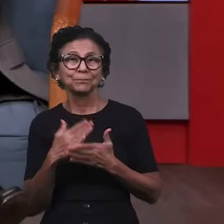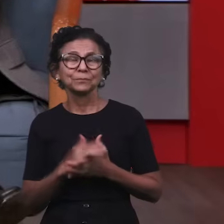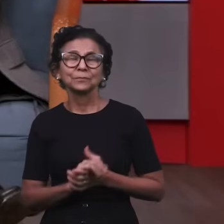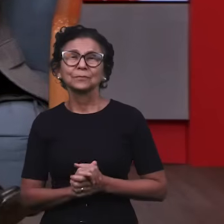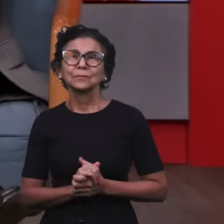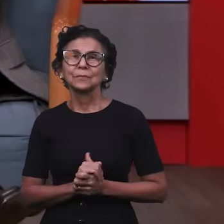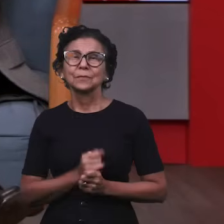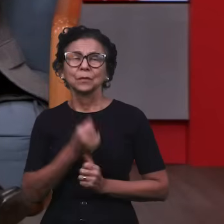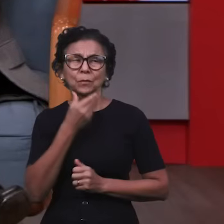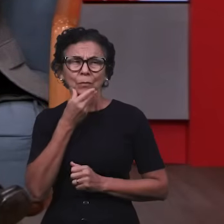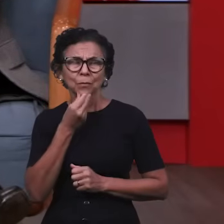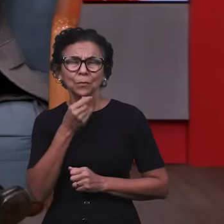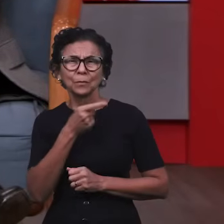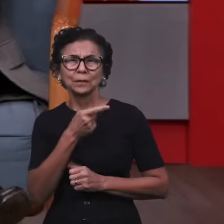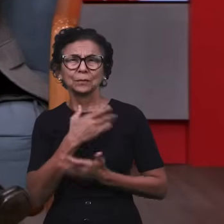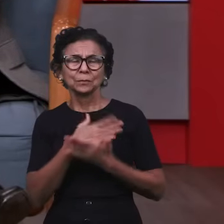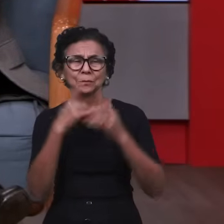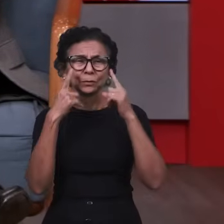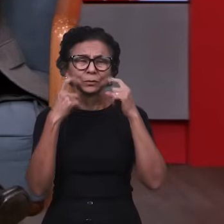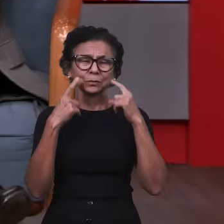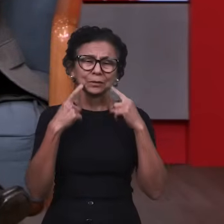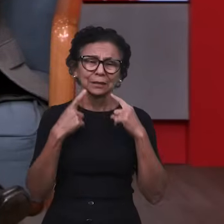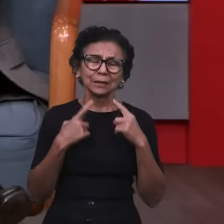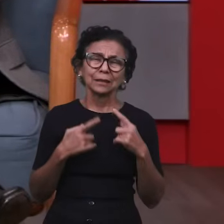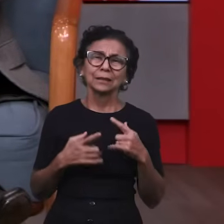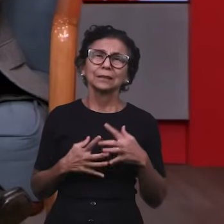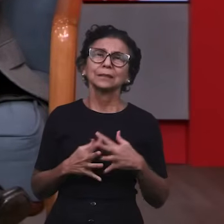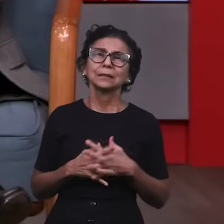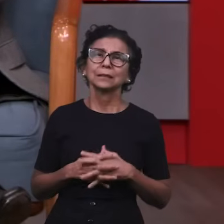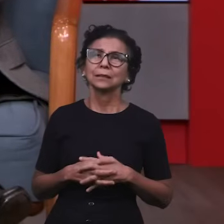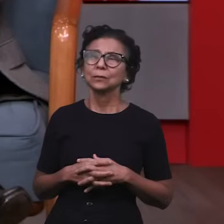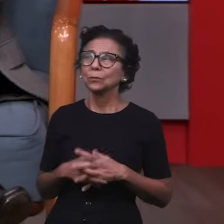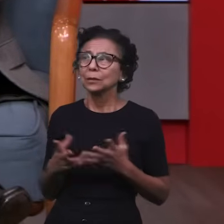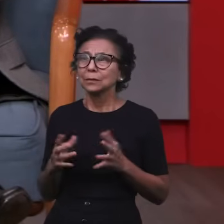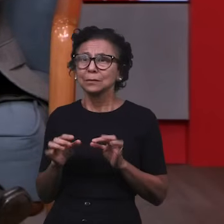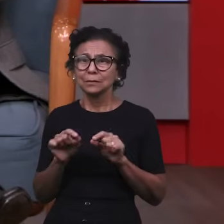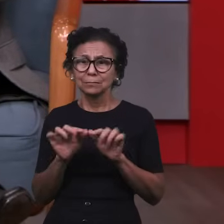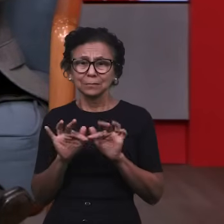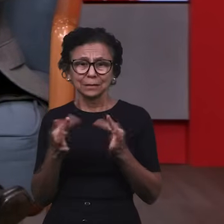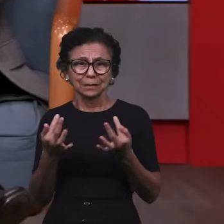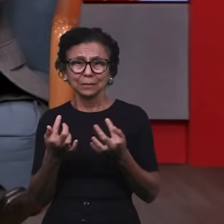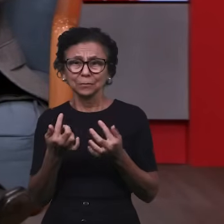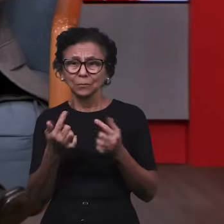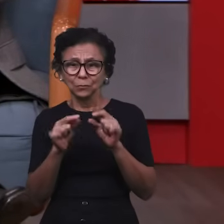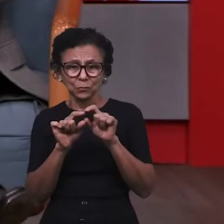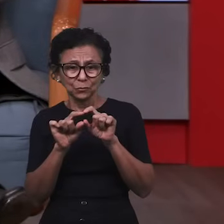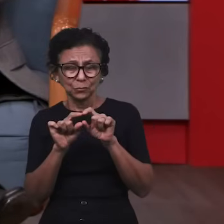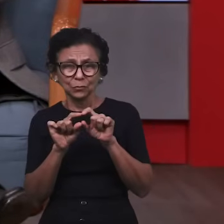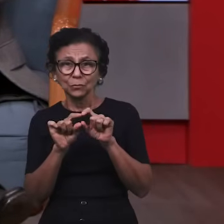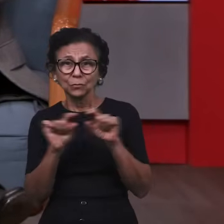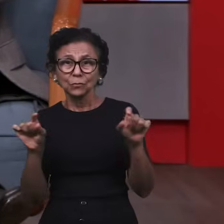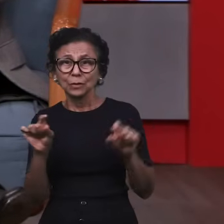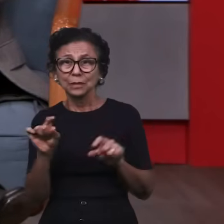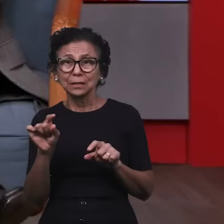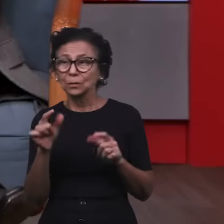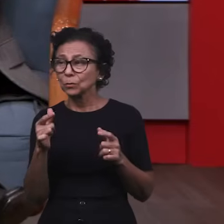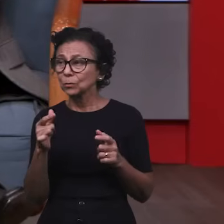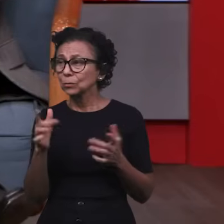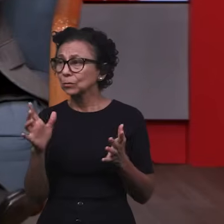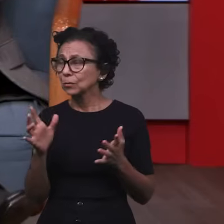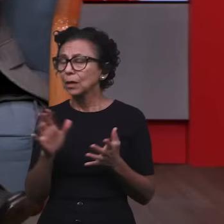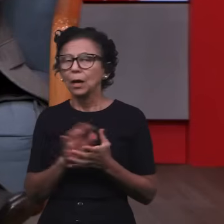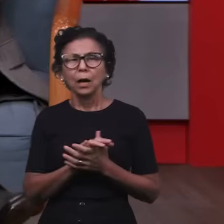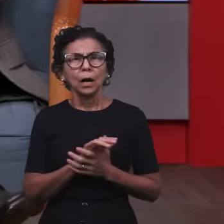E ele olhou para aquele irmão simples, era um evangelista simples, e disse: eu nunca tinha ouvido isso.